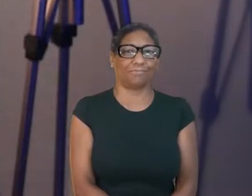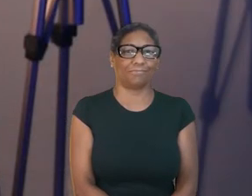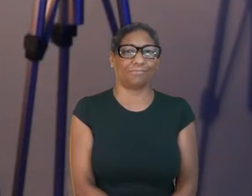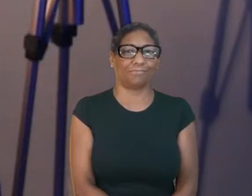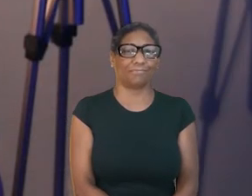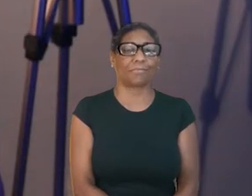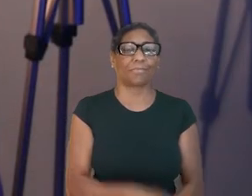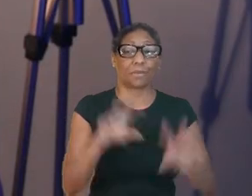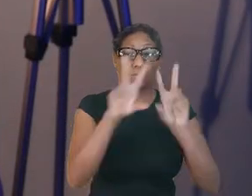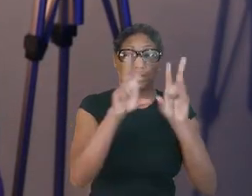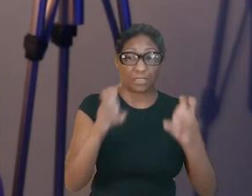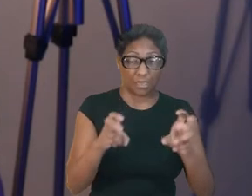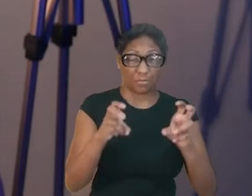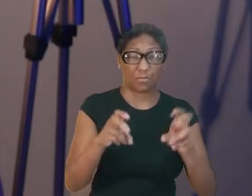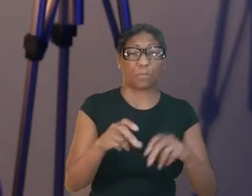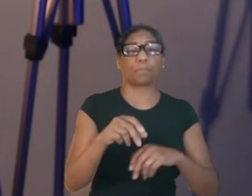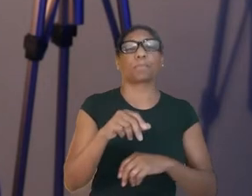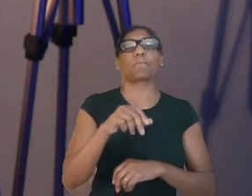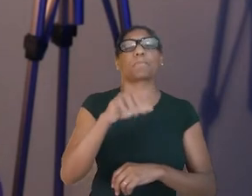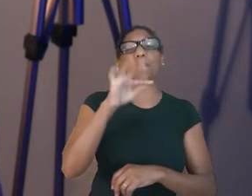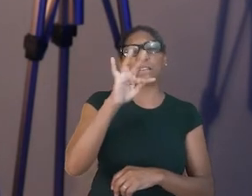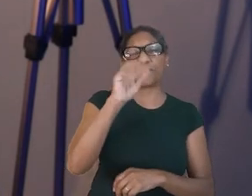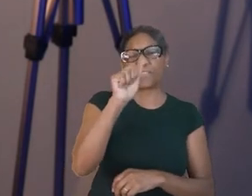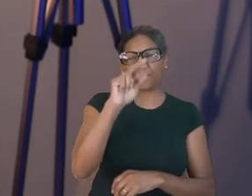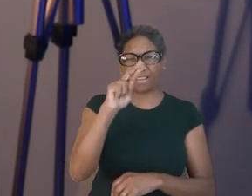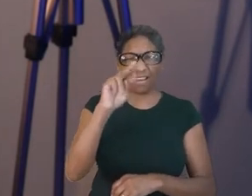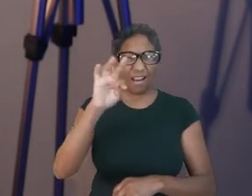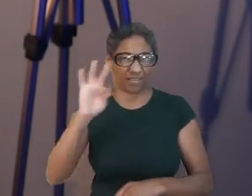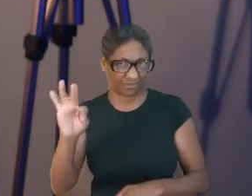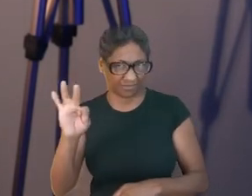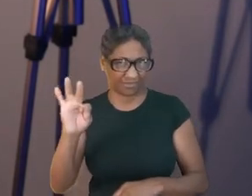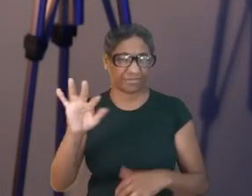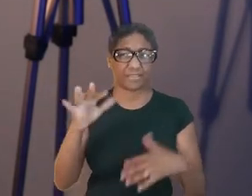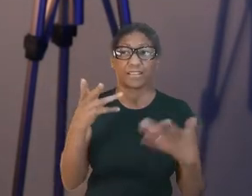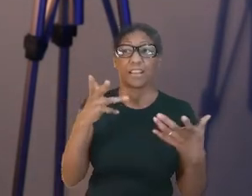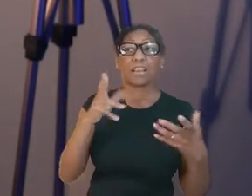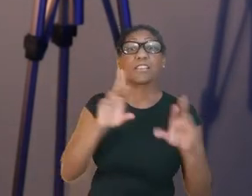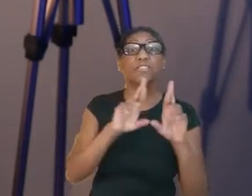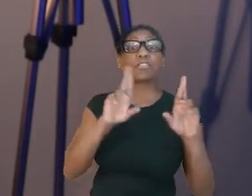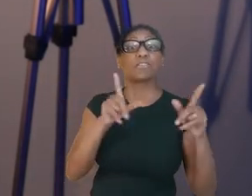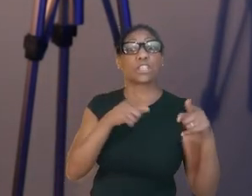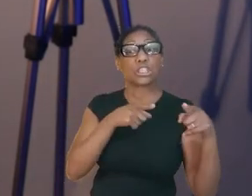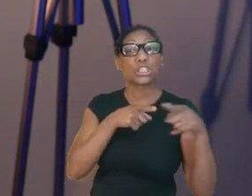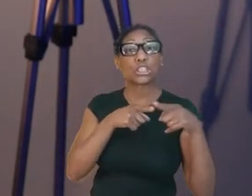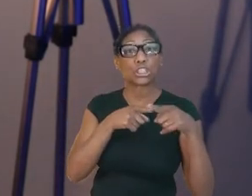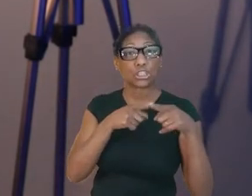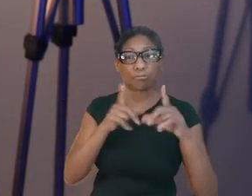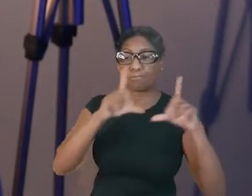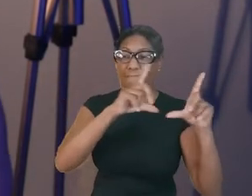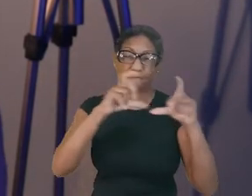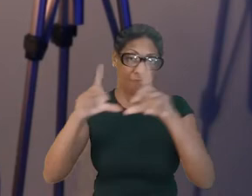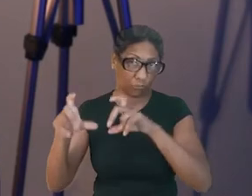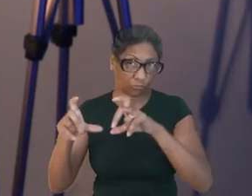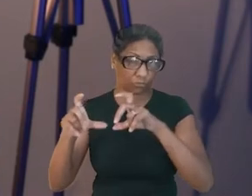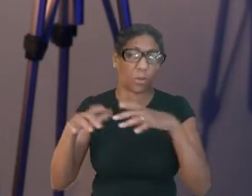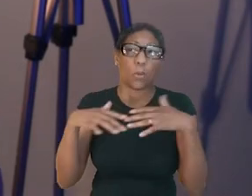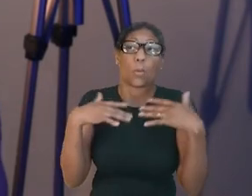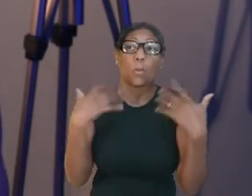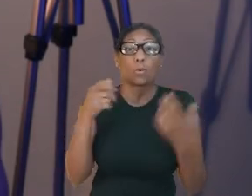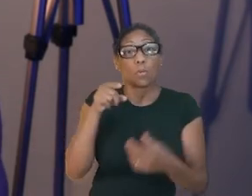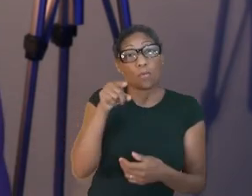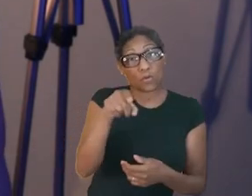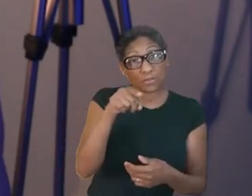O termo fine art tem sido utilizado para definir diferentes aspectos da realização fotográfica. Quando se trata